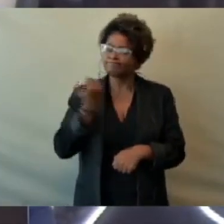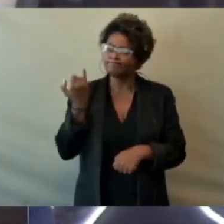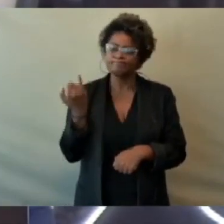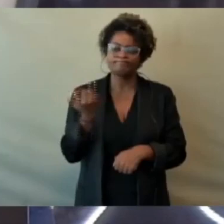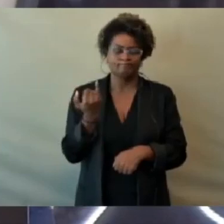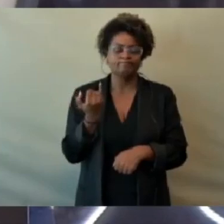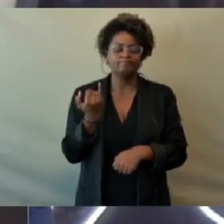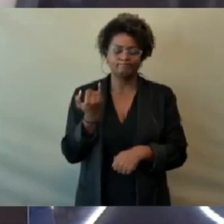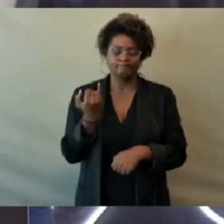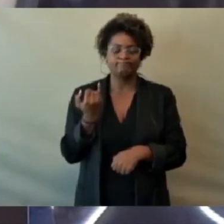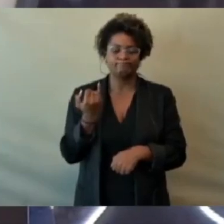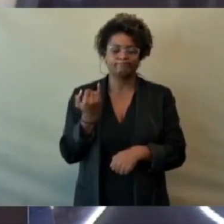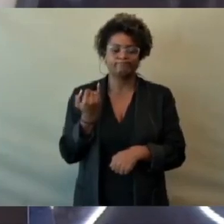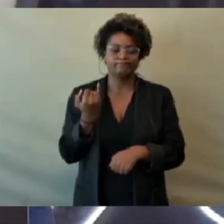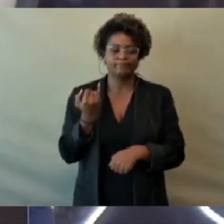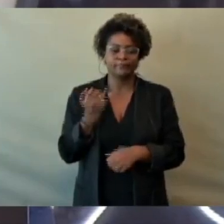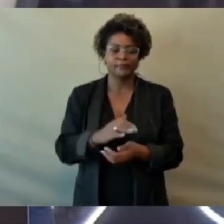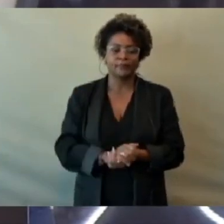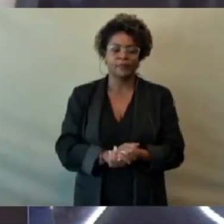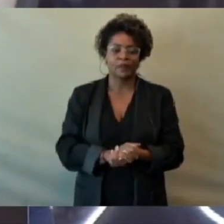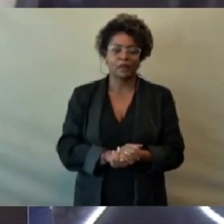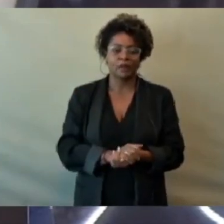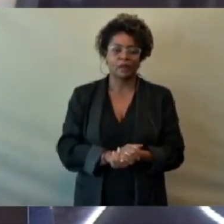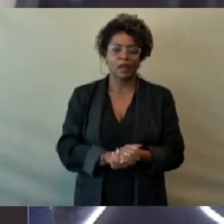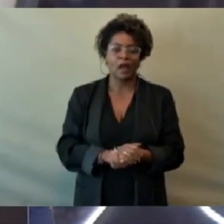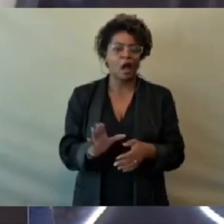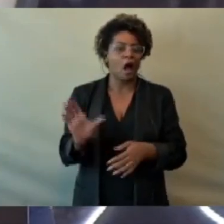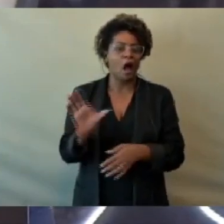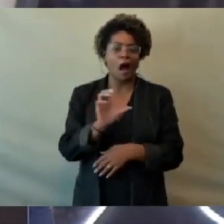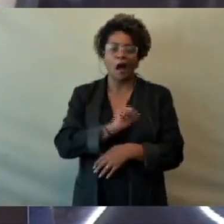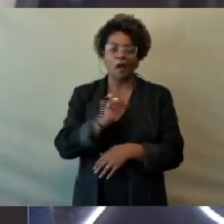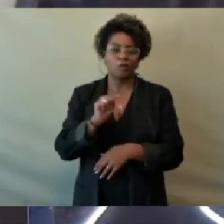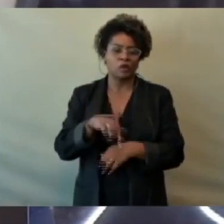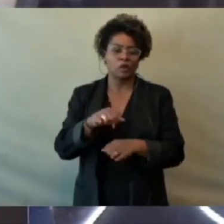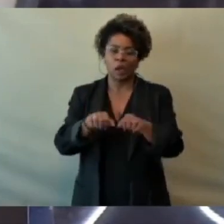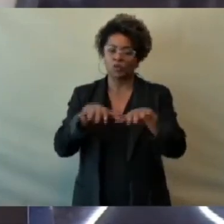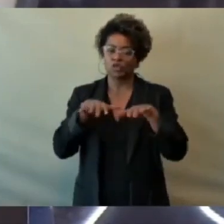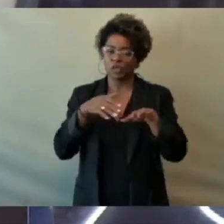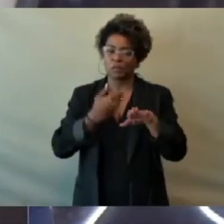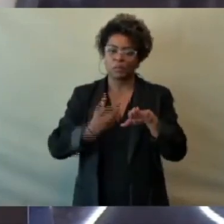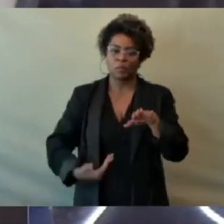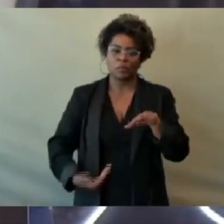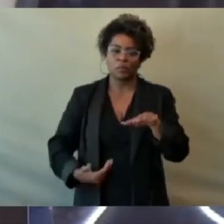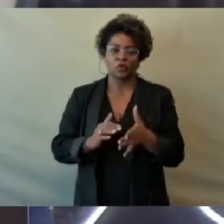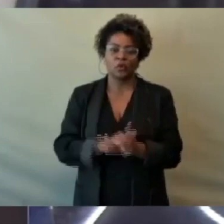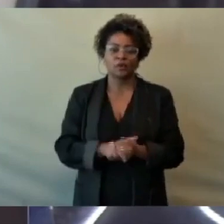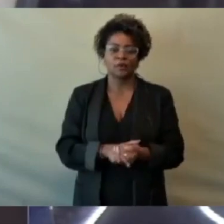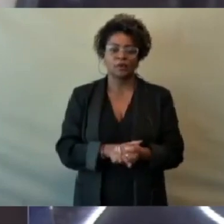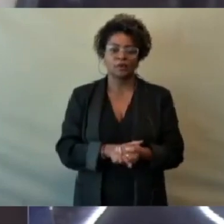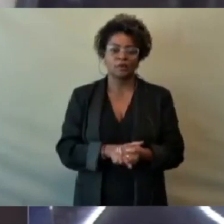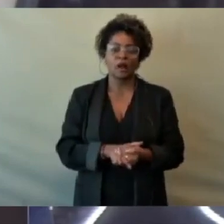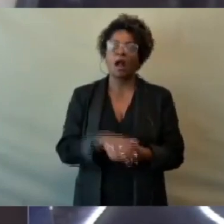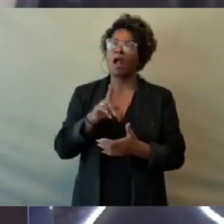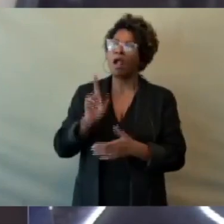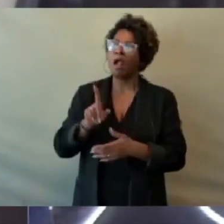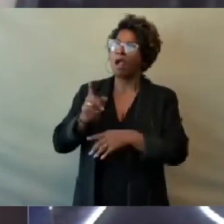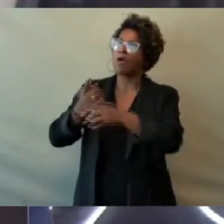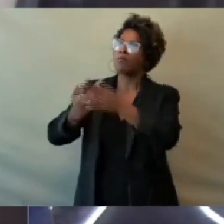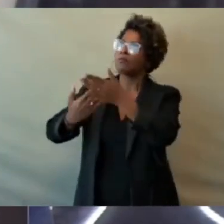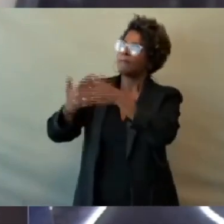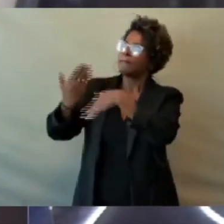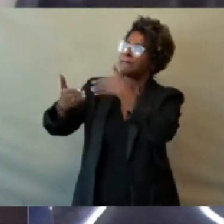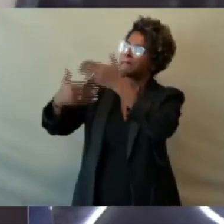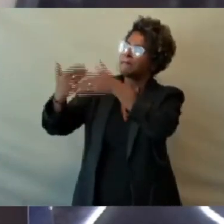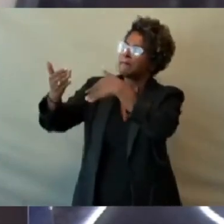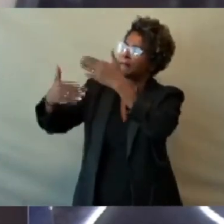adora as audiências públicas adoro sabe eu acho que é um crescimento muito grande que pode ser feito através das audiências